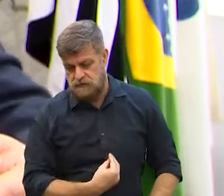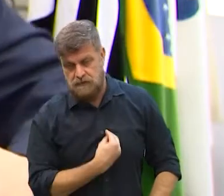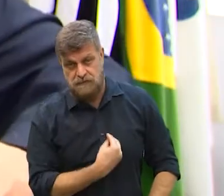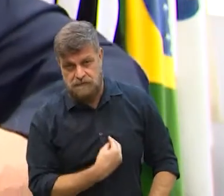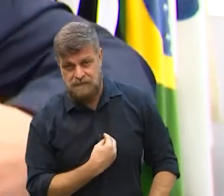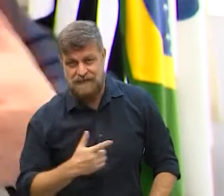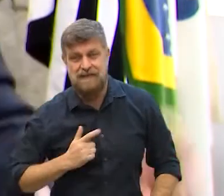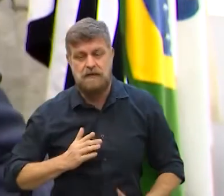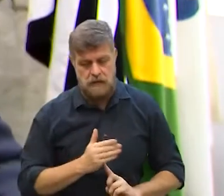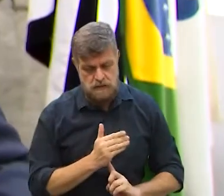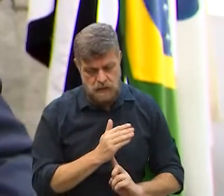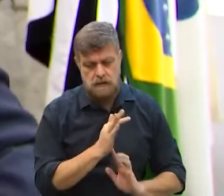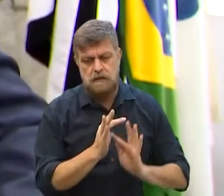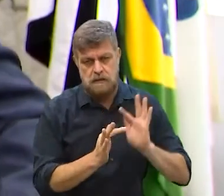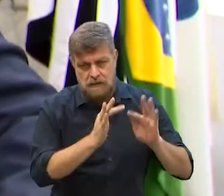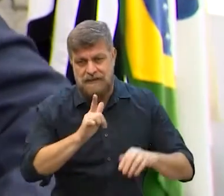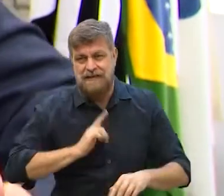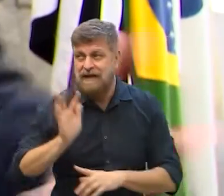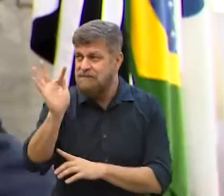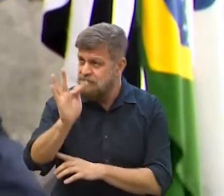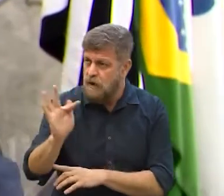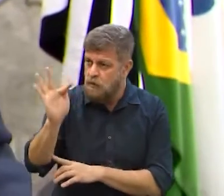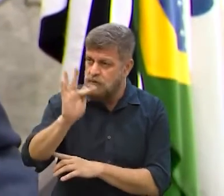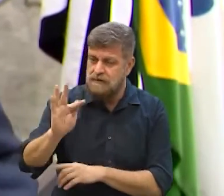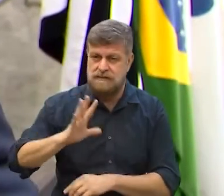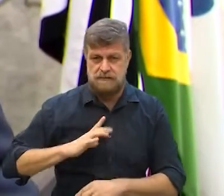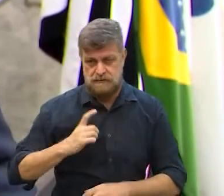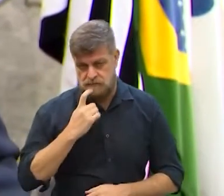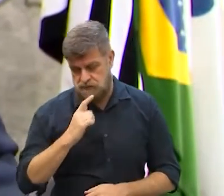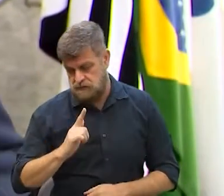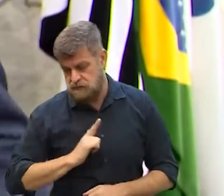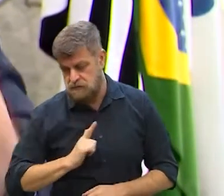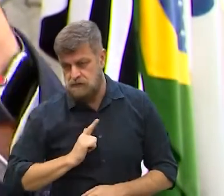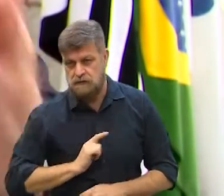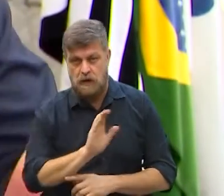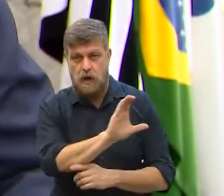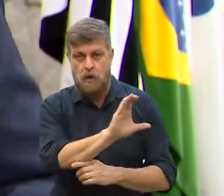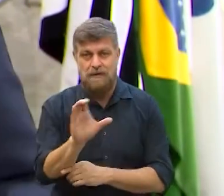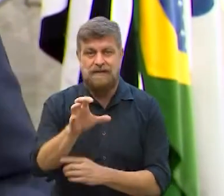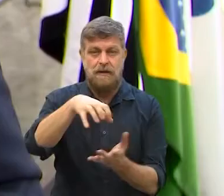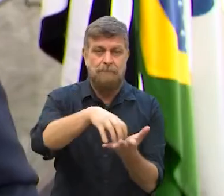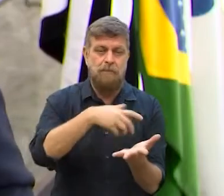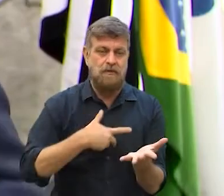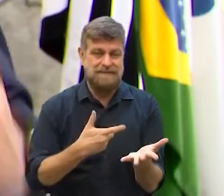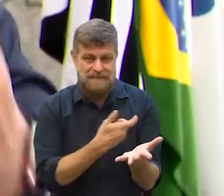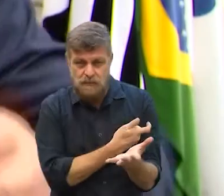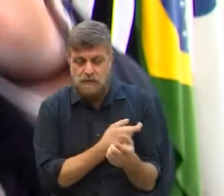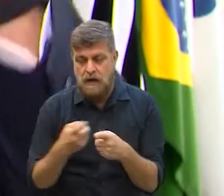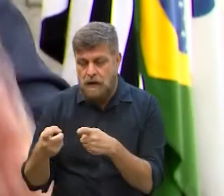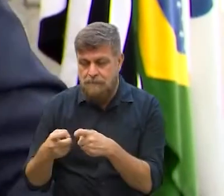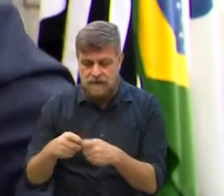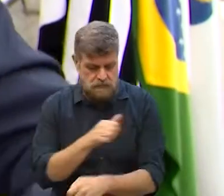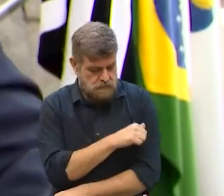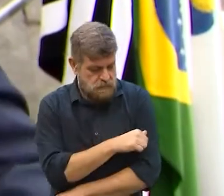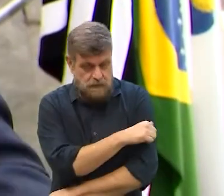E existem tecnologias, existem faculdades na nossa cidade, existem coordenadores de postos de saúde,